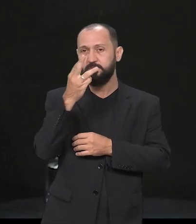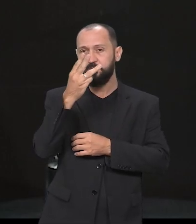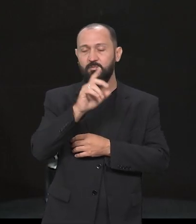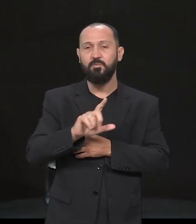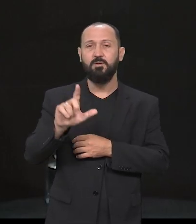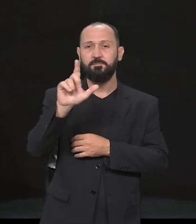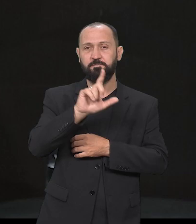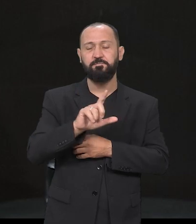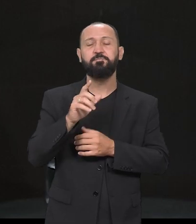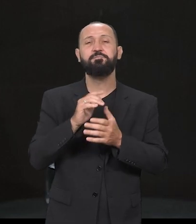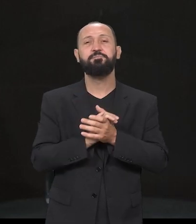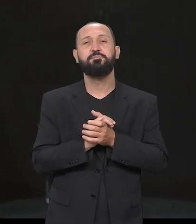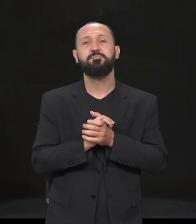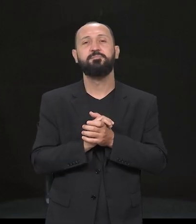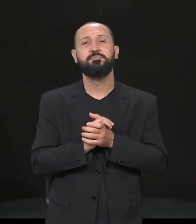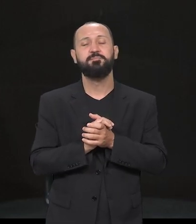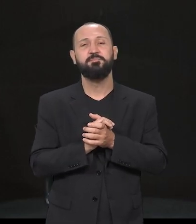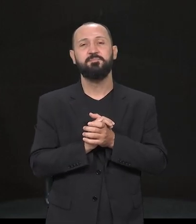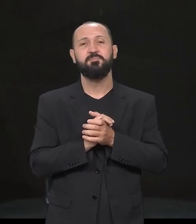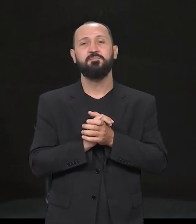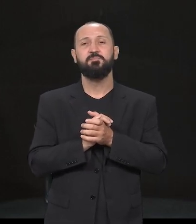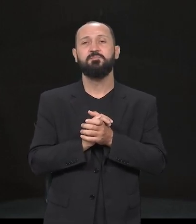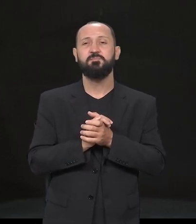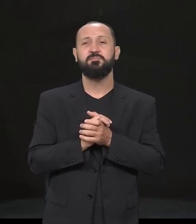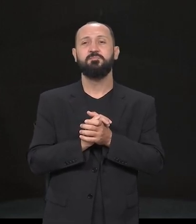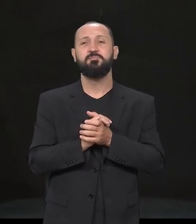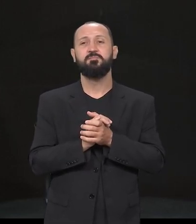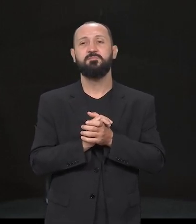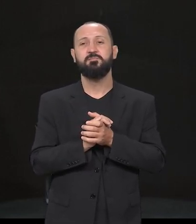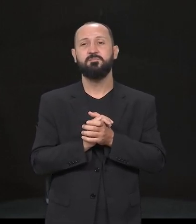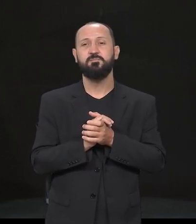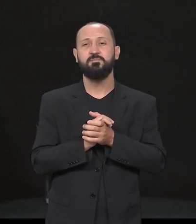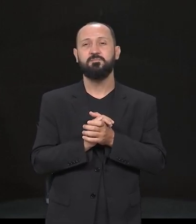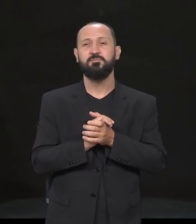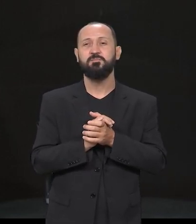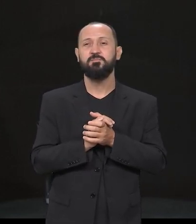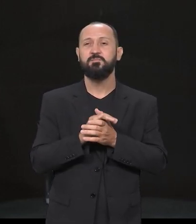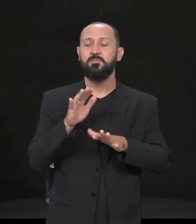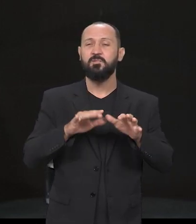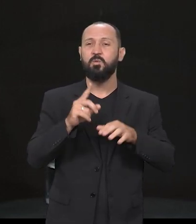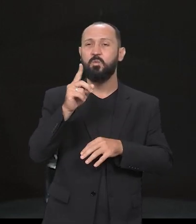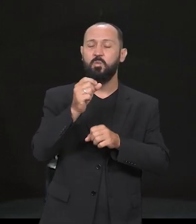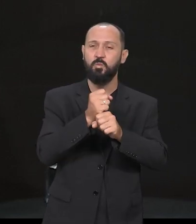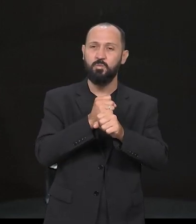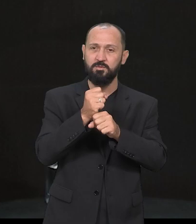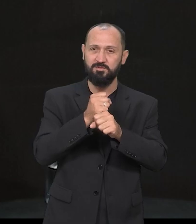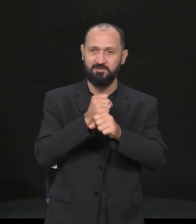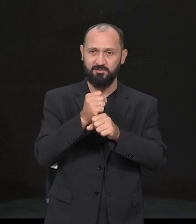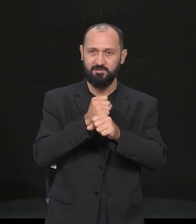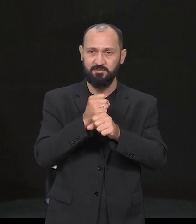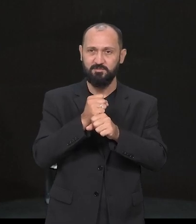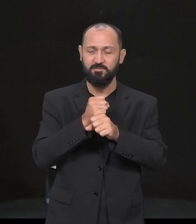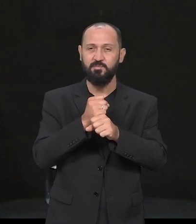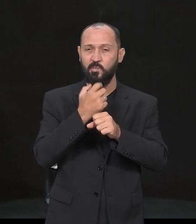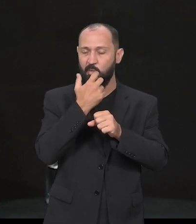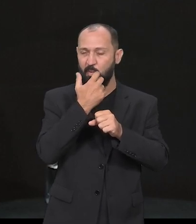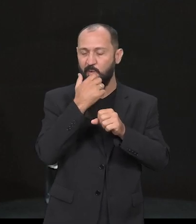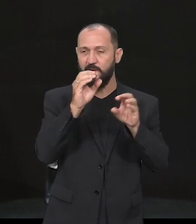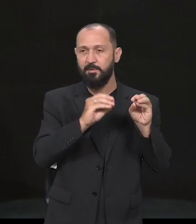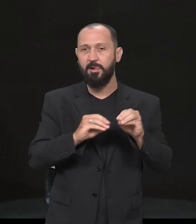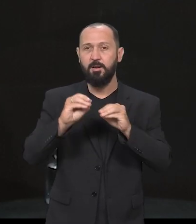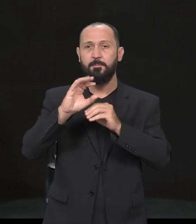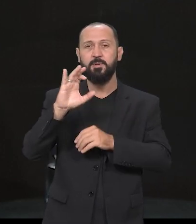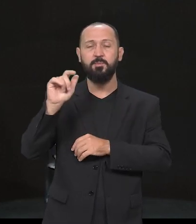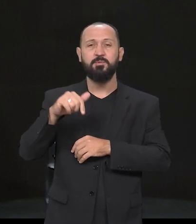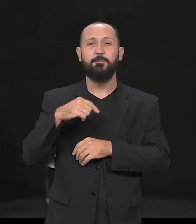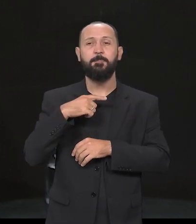Três Lagoas. E aí eu fiquei aproximadamente 1 ano e 8 meses lá, fui removida